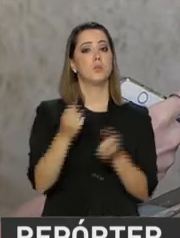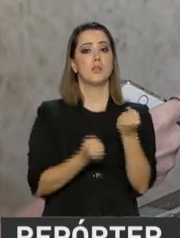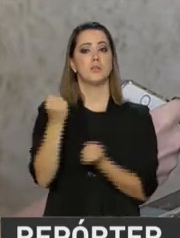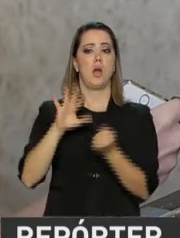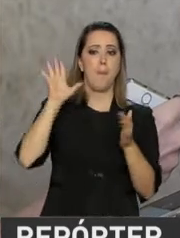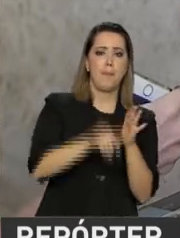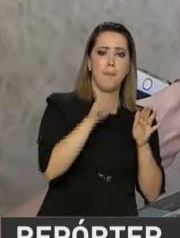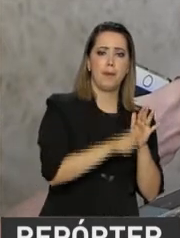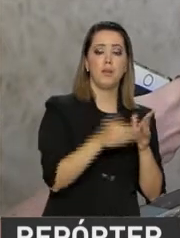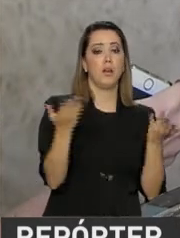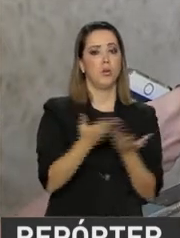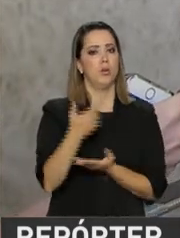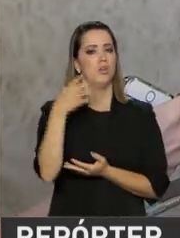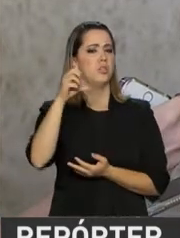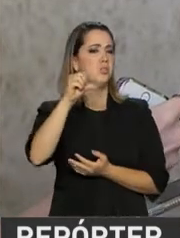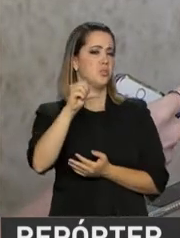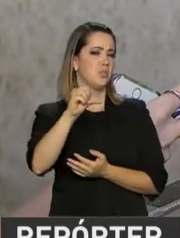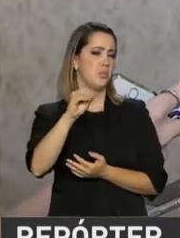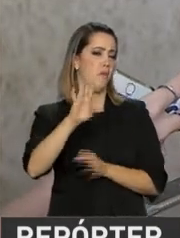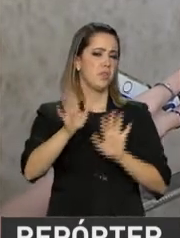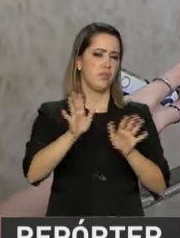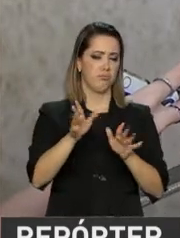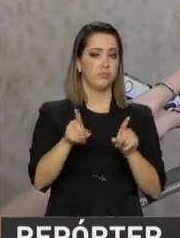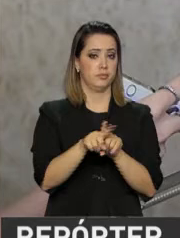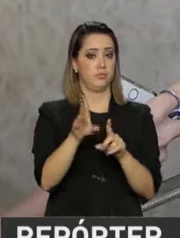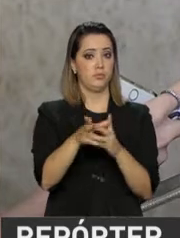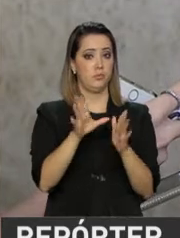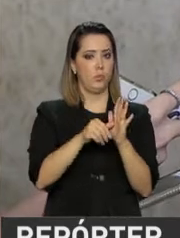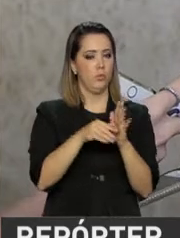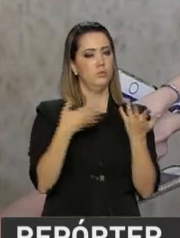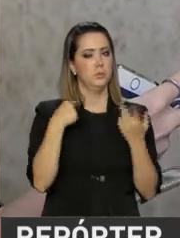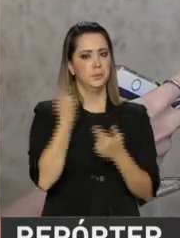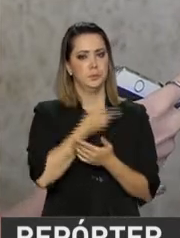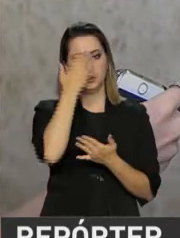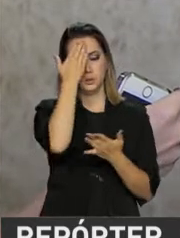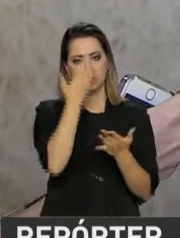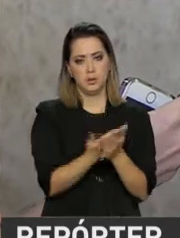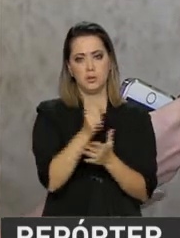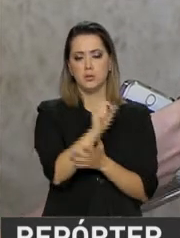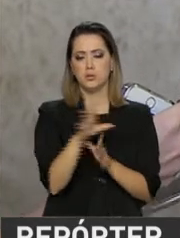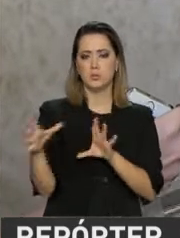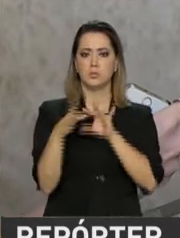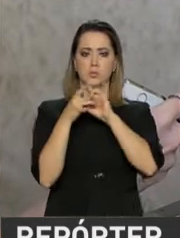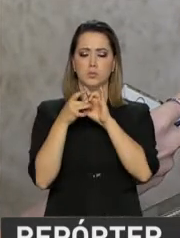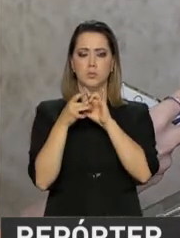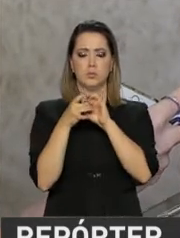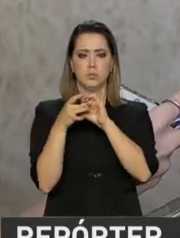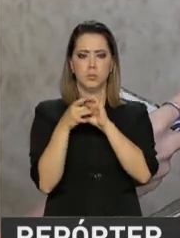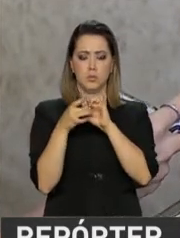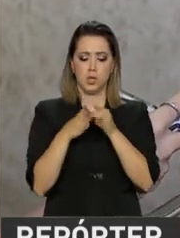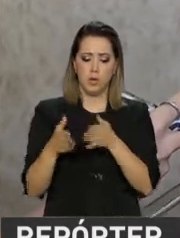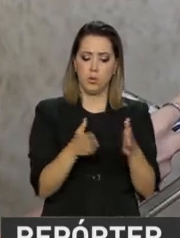roubos de carga gente acredite acredita muito com essa integração com as